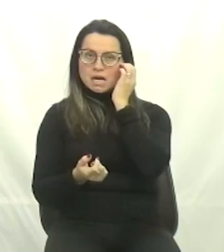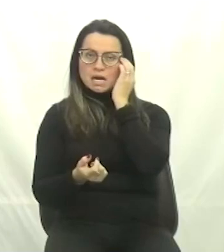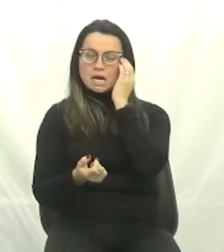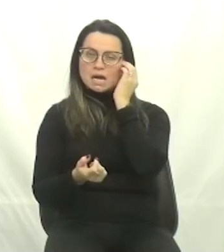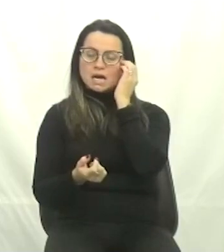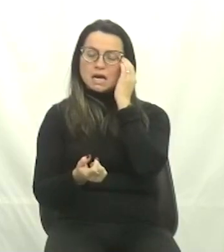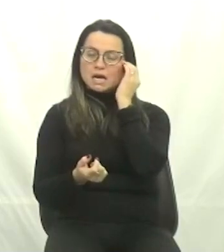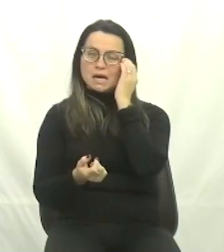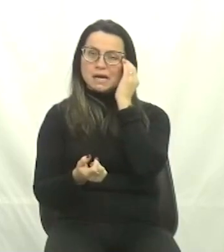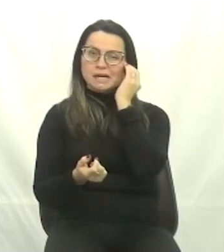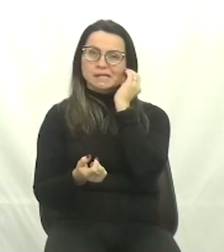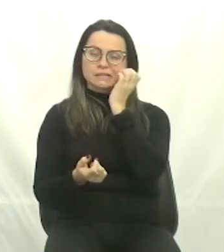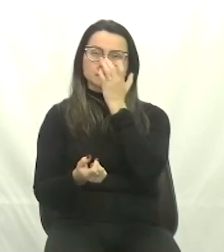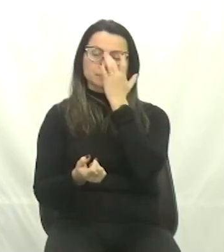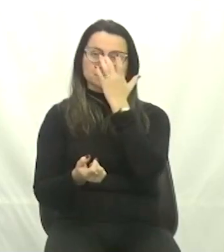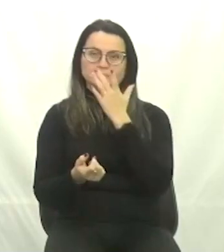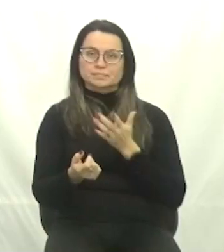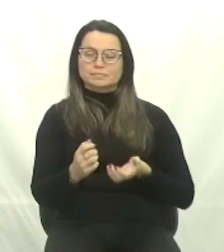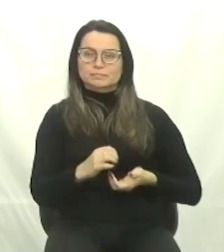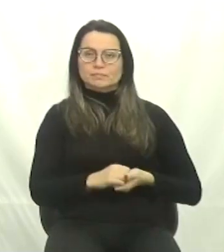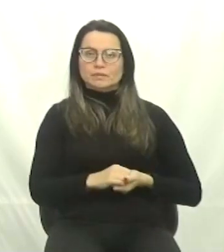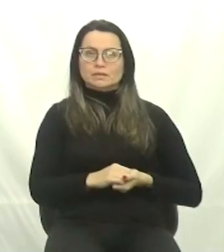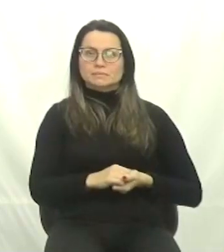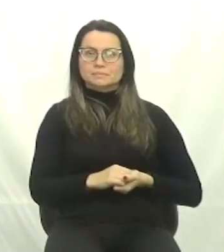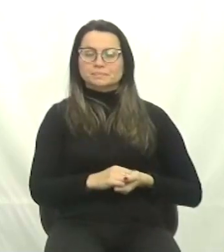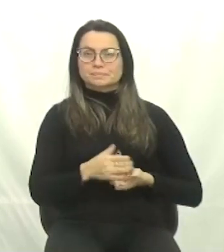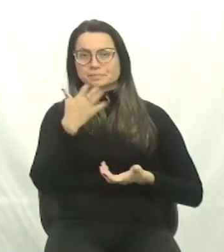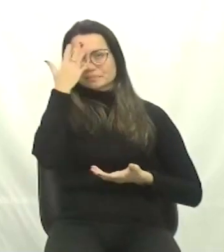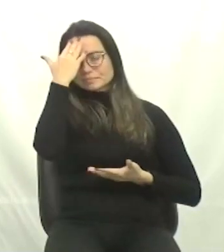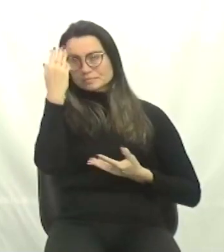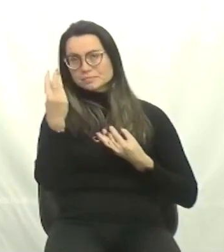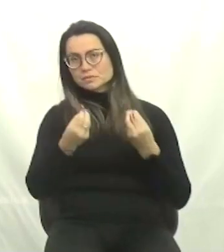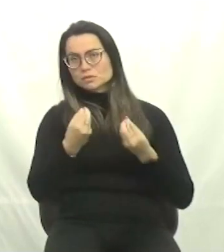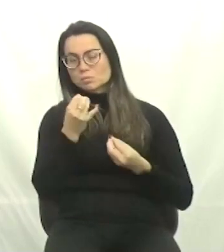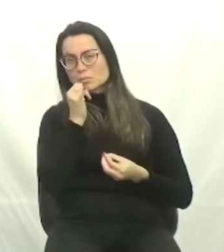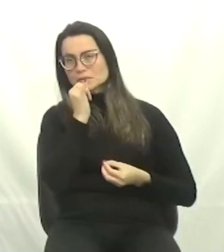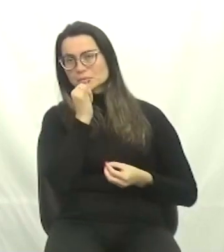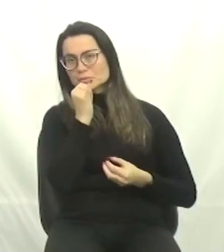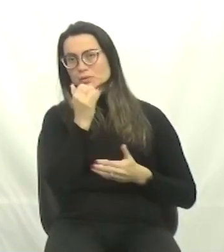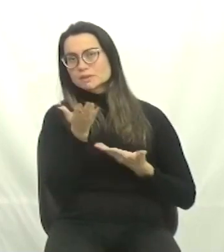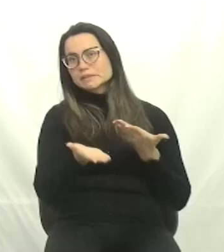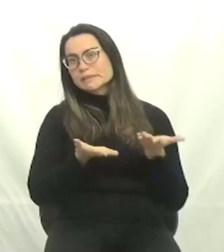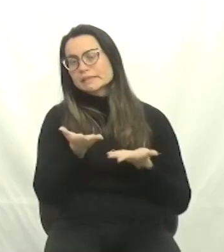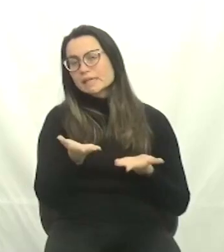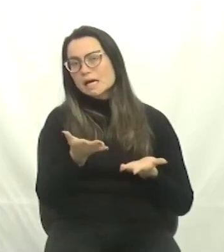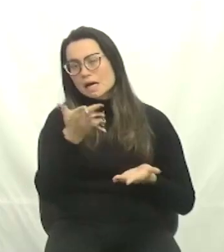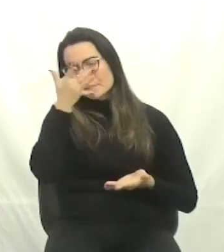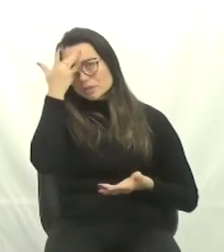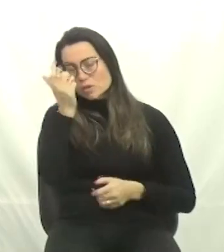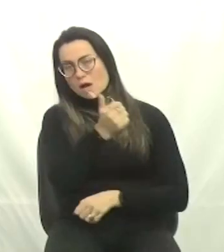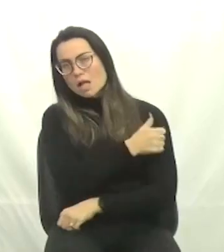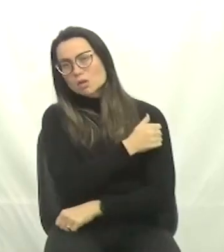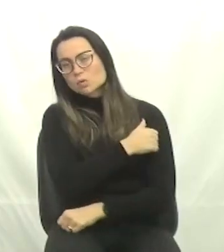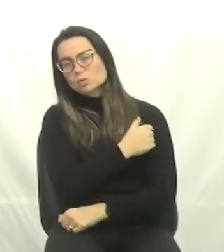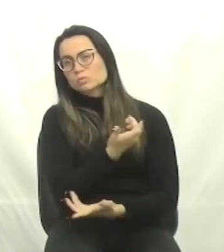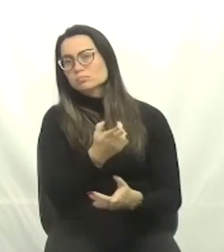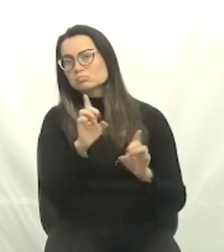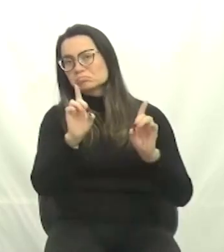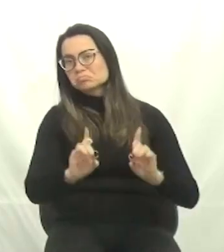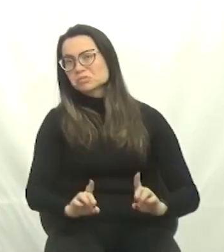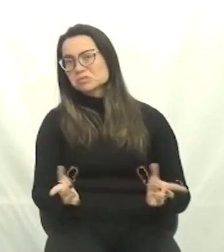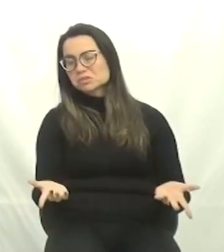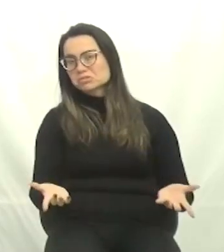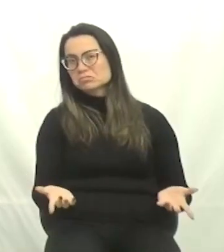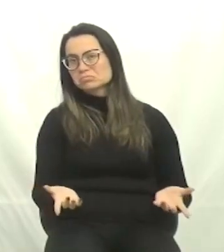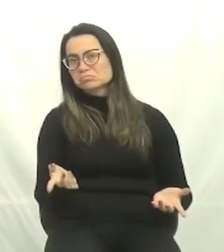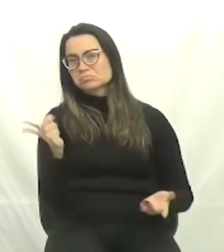disso, saber lidar com o estudante com deficiência, por exemplo. Então, existe uma dificuldade tremenda que a gente